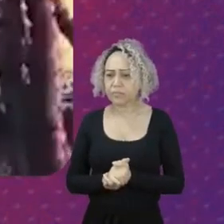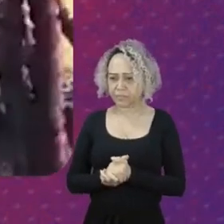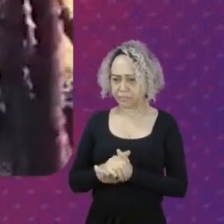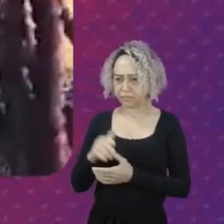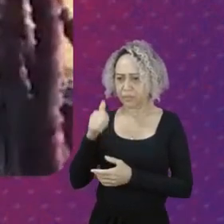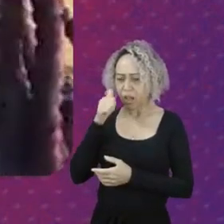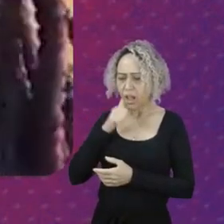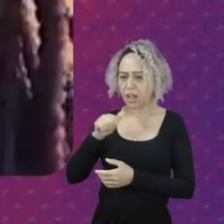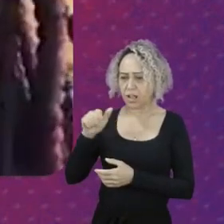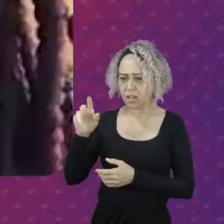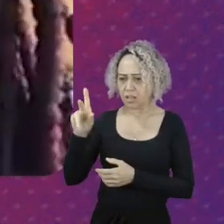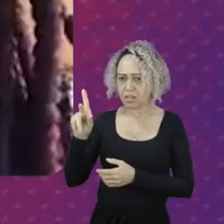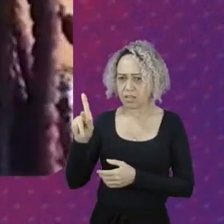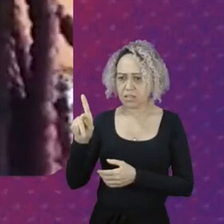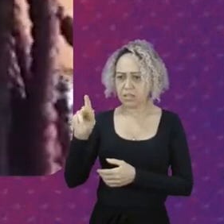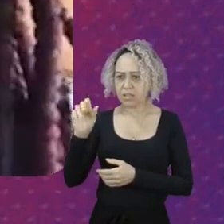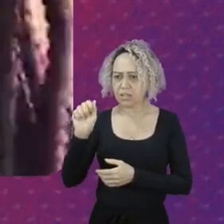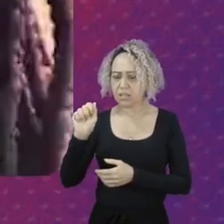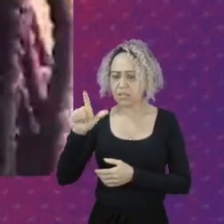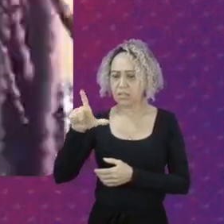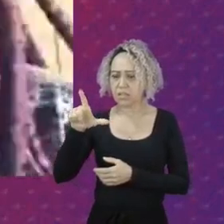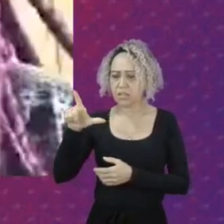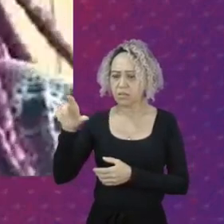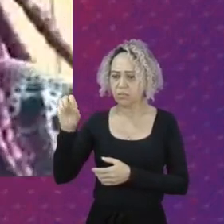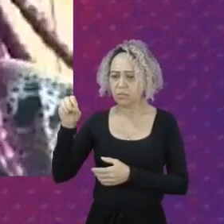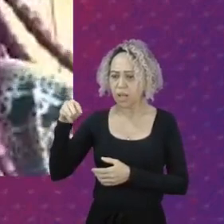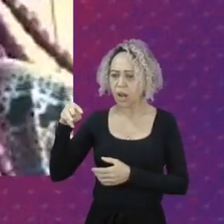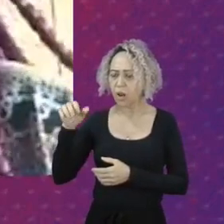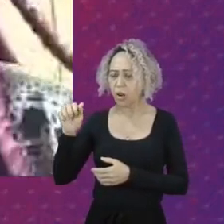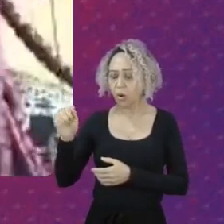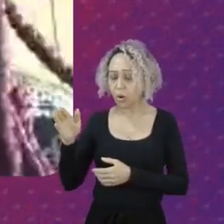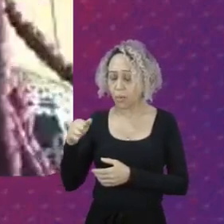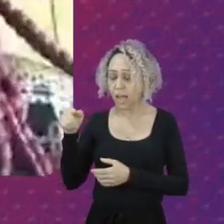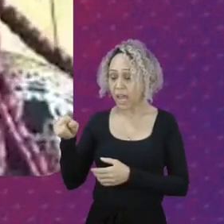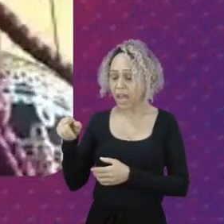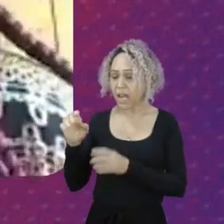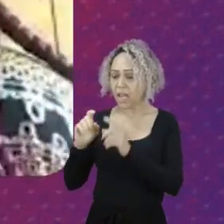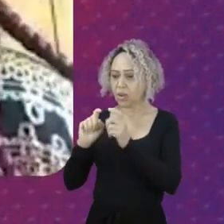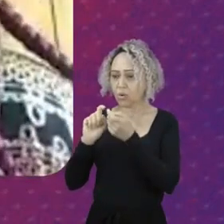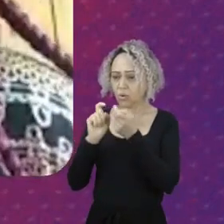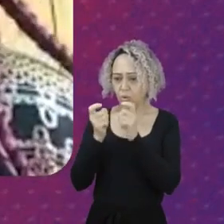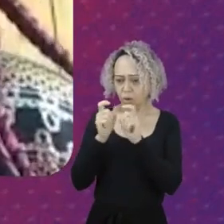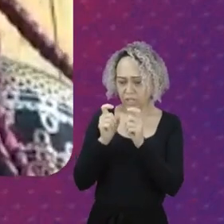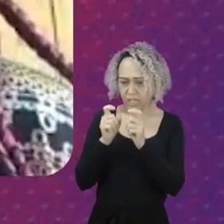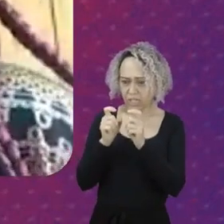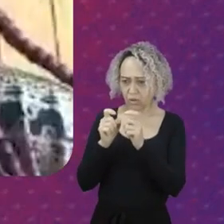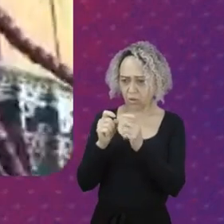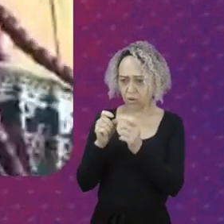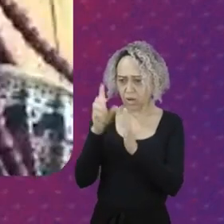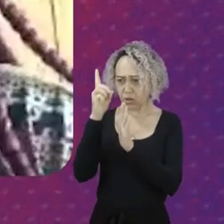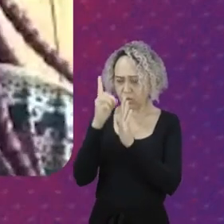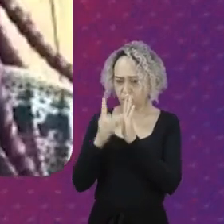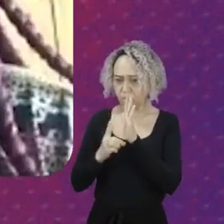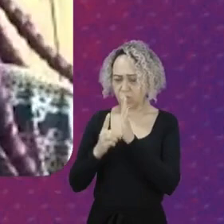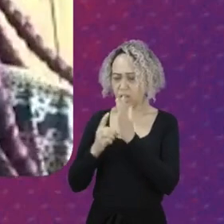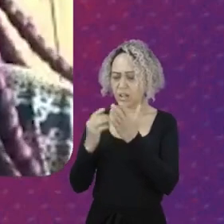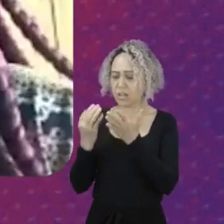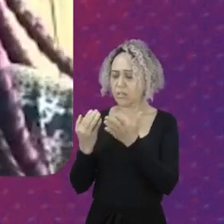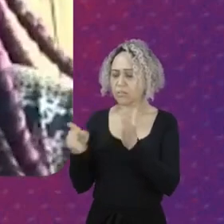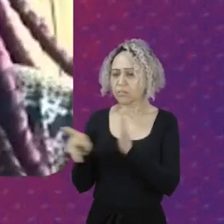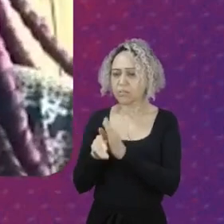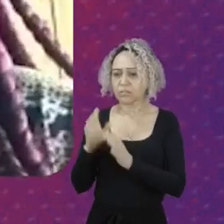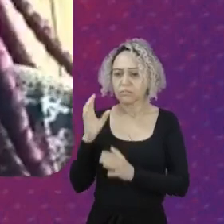Paloma Menezes, né, que é coordenadora do dicionário Marielle Franco e professora da Universidade do Estado do Rio de